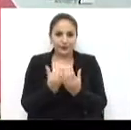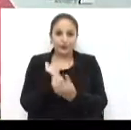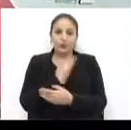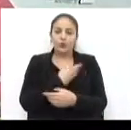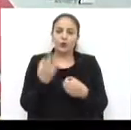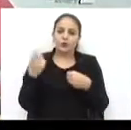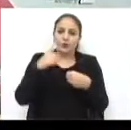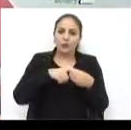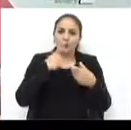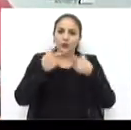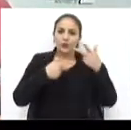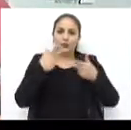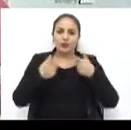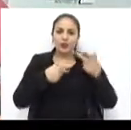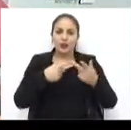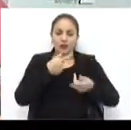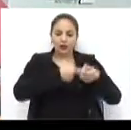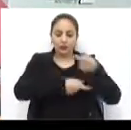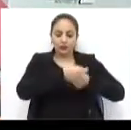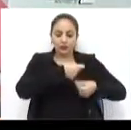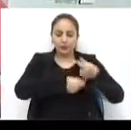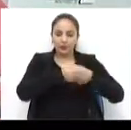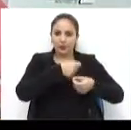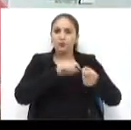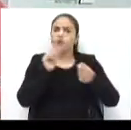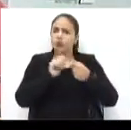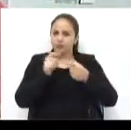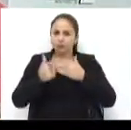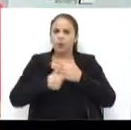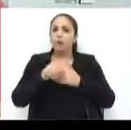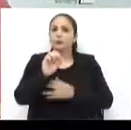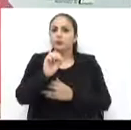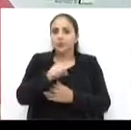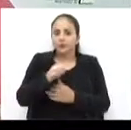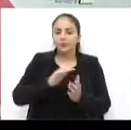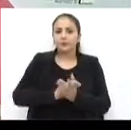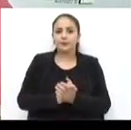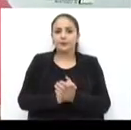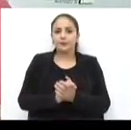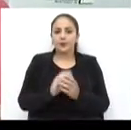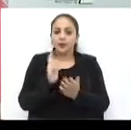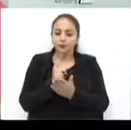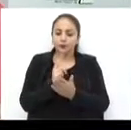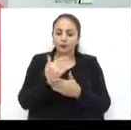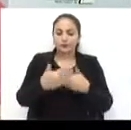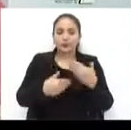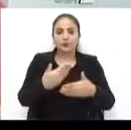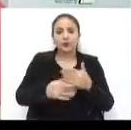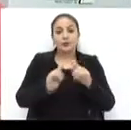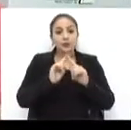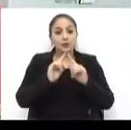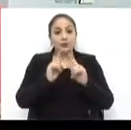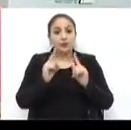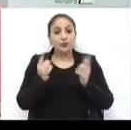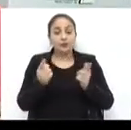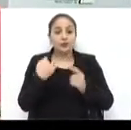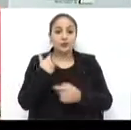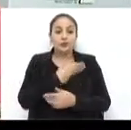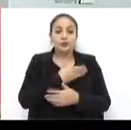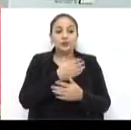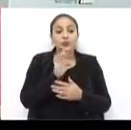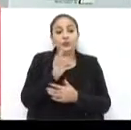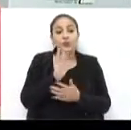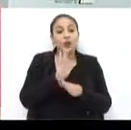volto a dizer, a administração está fazendo a sua parte, está avançando para isso. Nós pretendemos